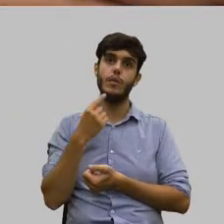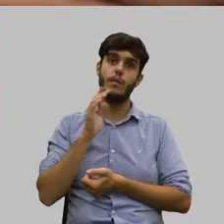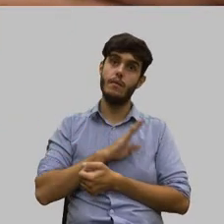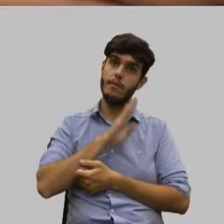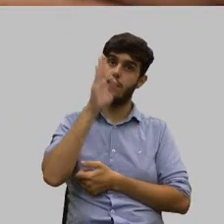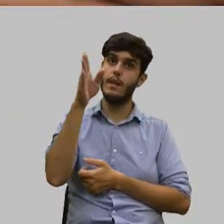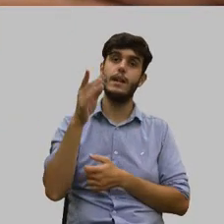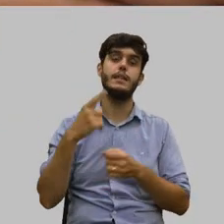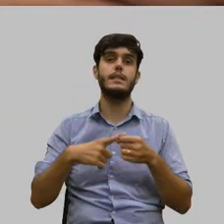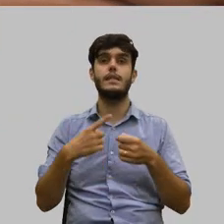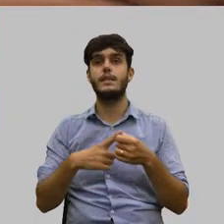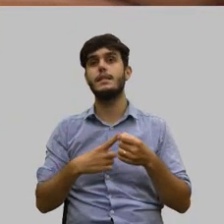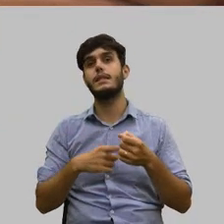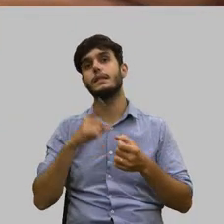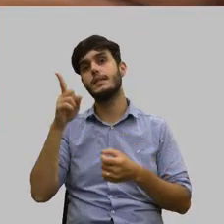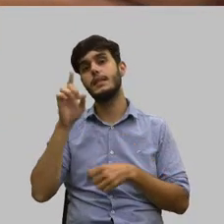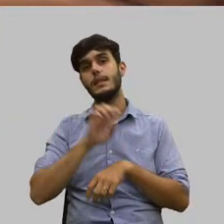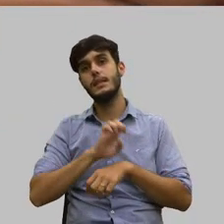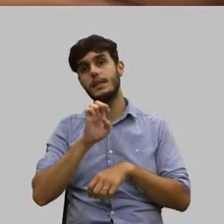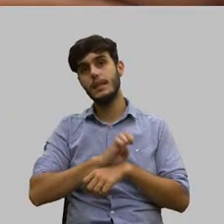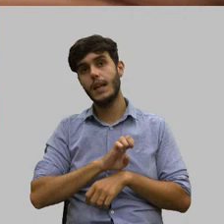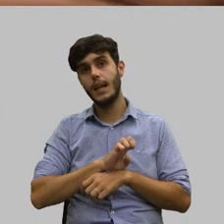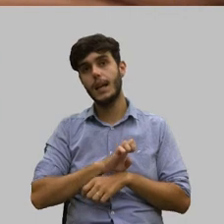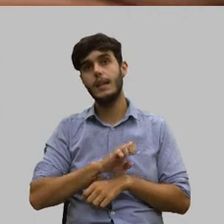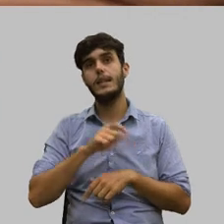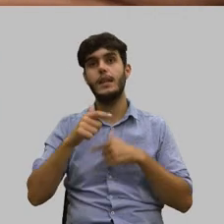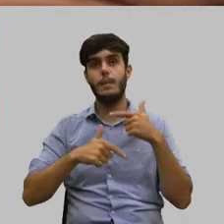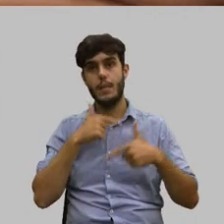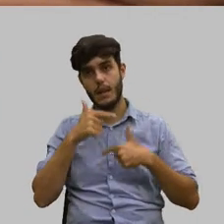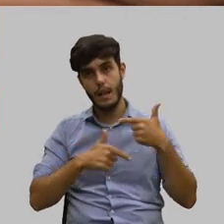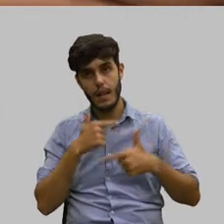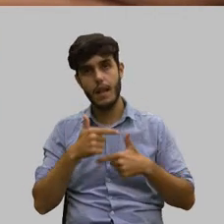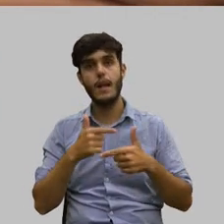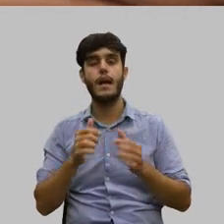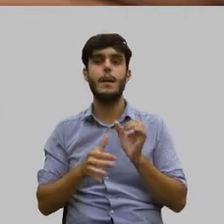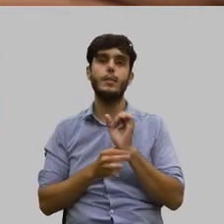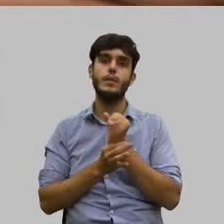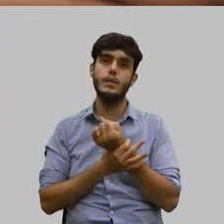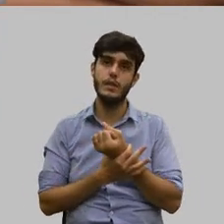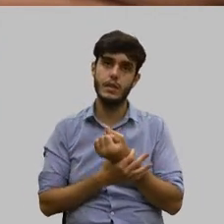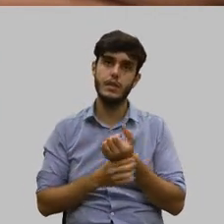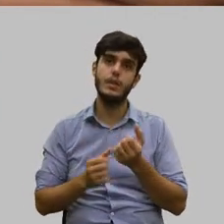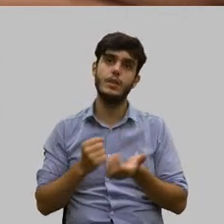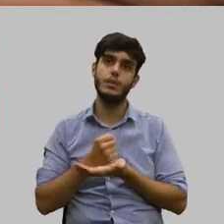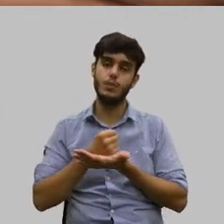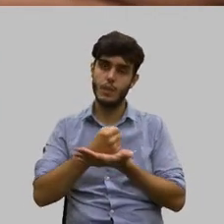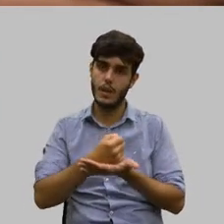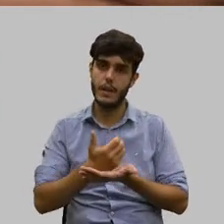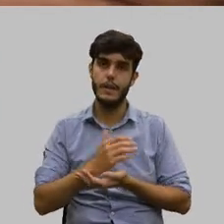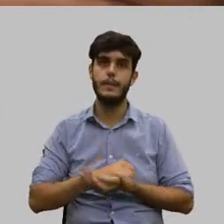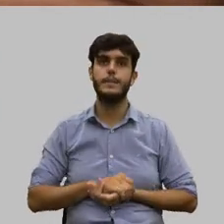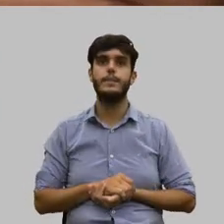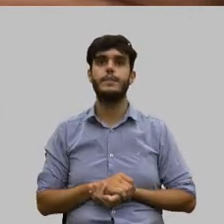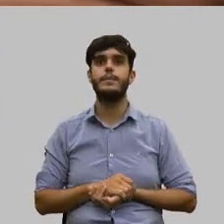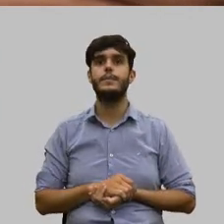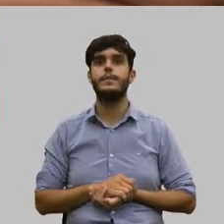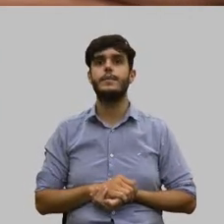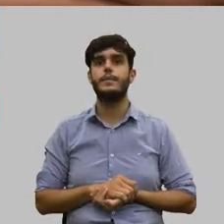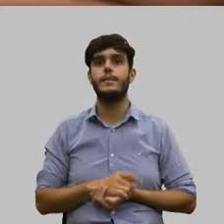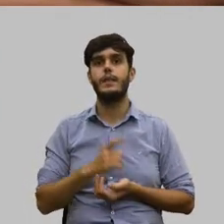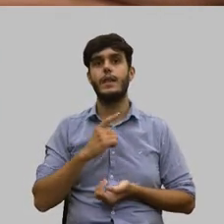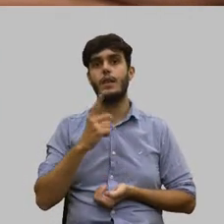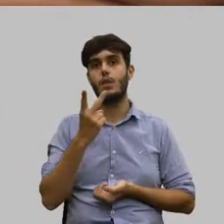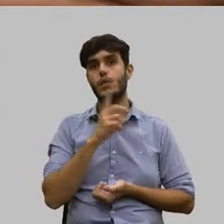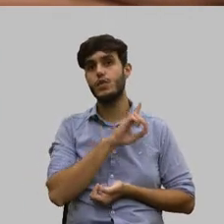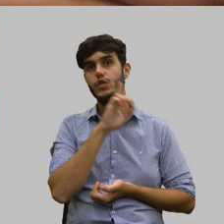lá na divisa do leste do Estado servir proteger e amparar vou dar um exemplo vossa excelência eu tenho duas datas de aniversário vossa